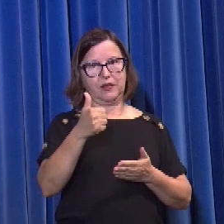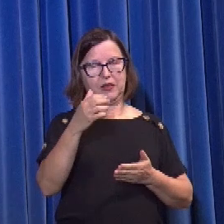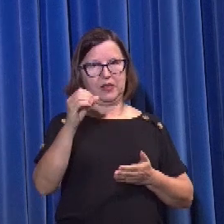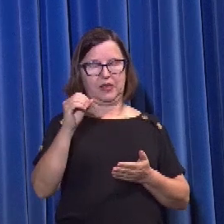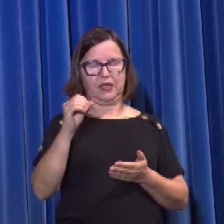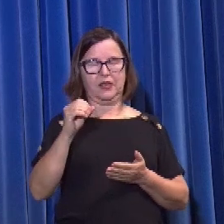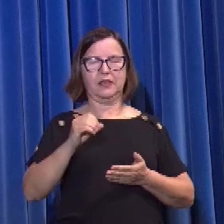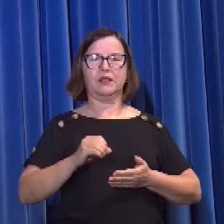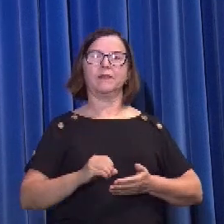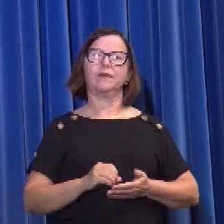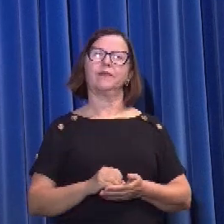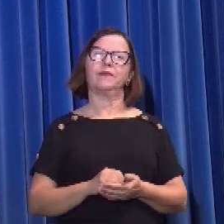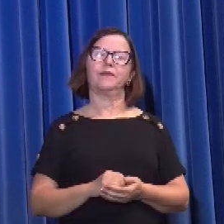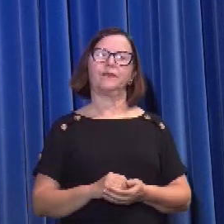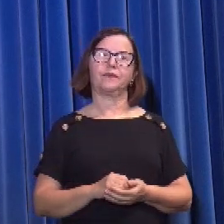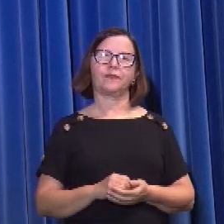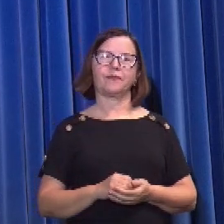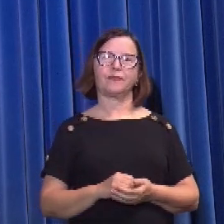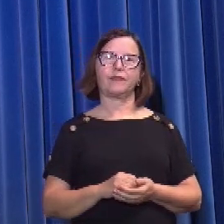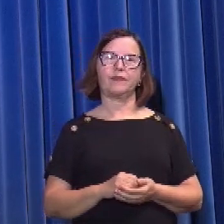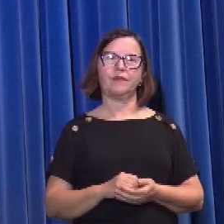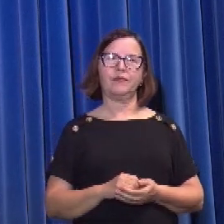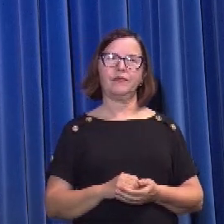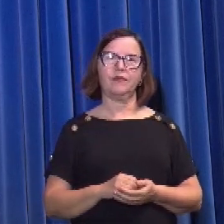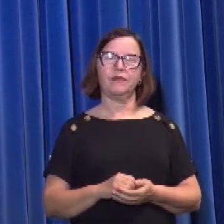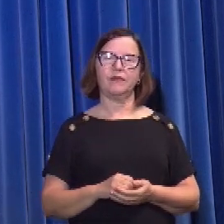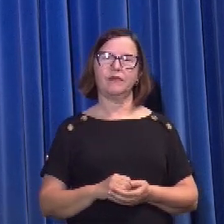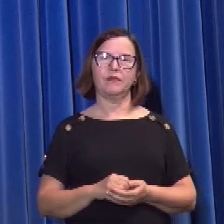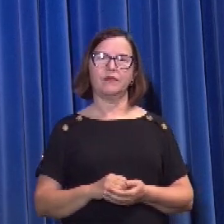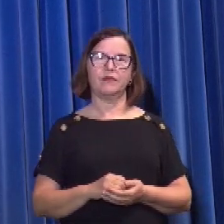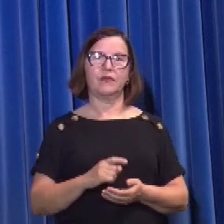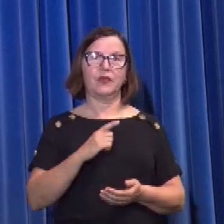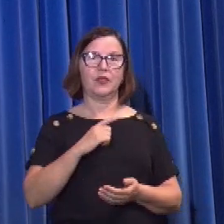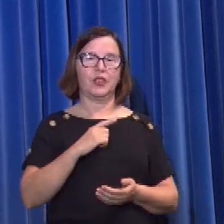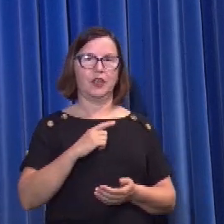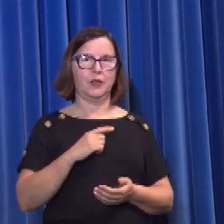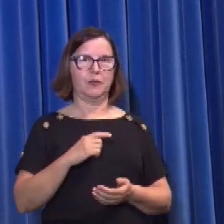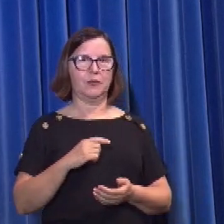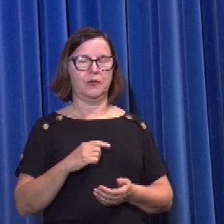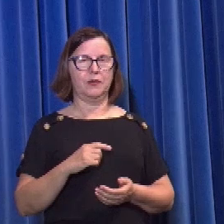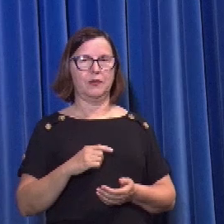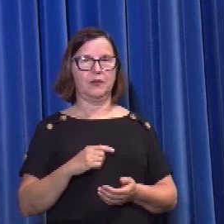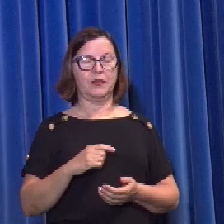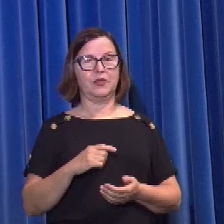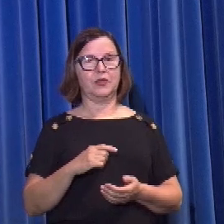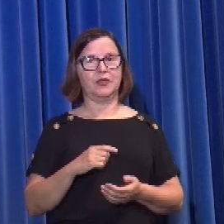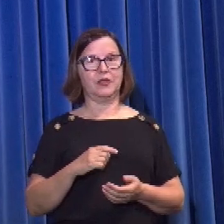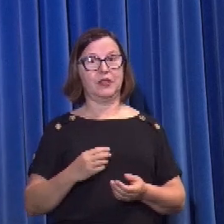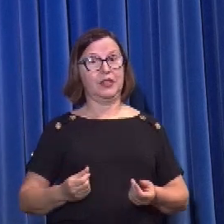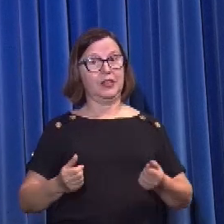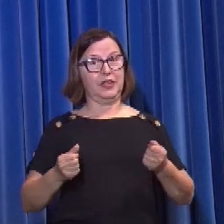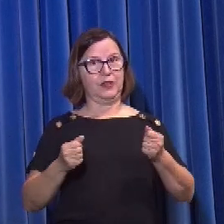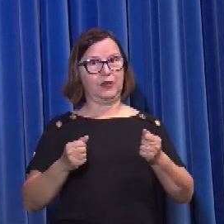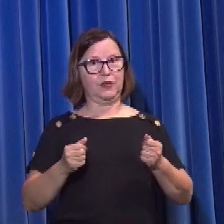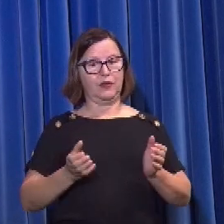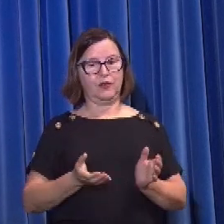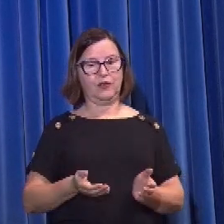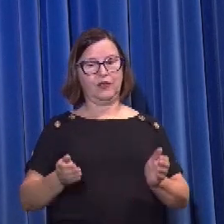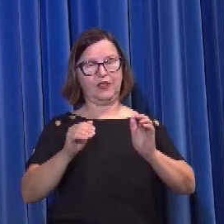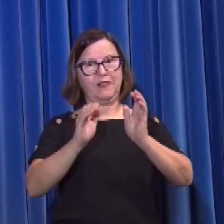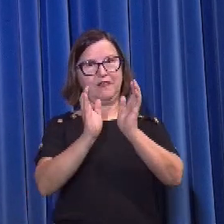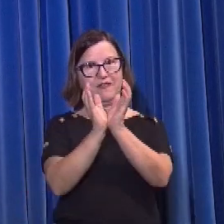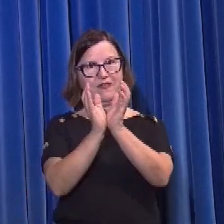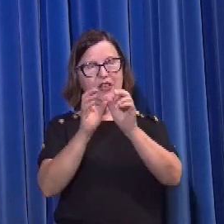de 7 a 10. O Vanderlei vai ler para nós, por favor. Temos, porém, este tesouro em vasos de barro,